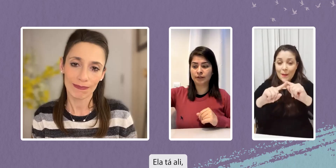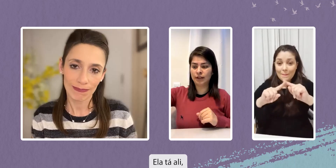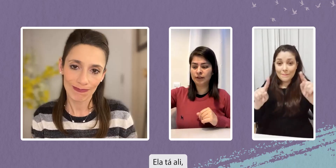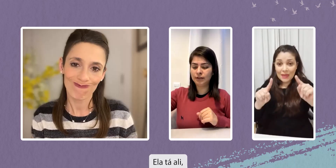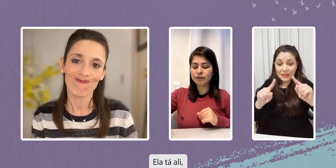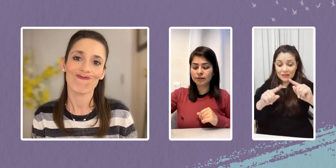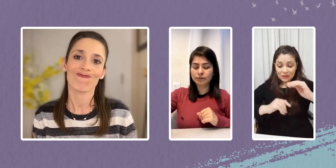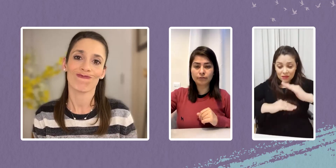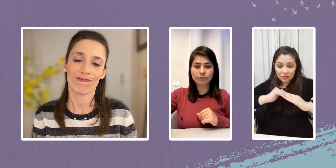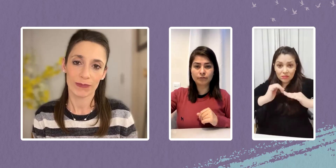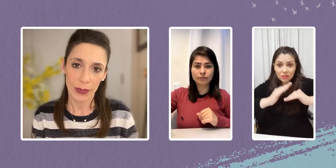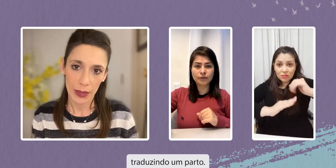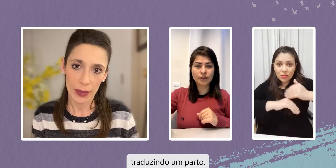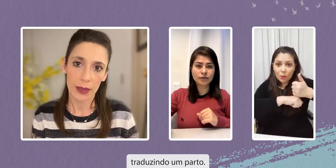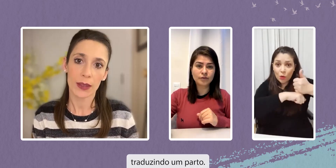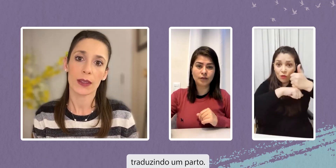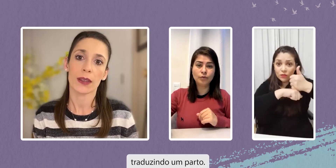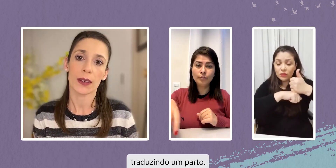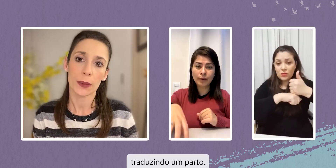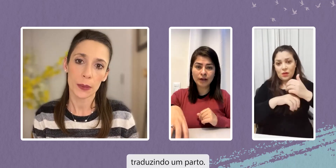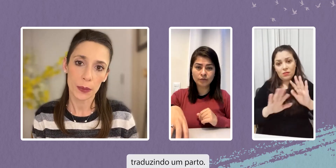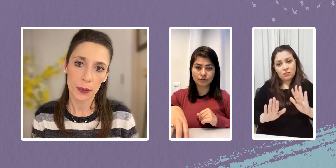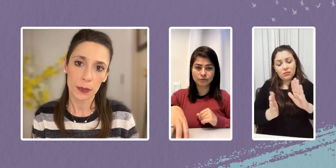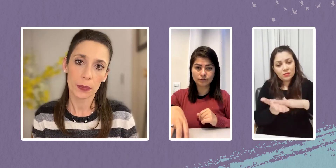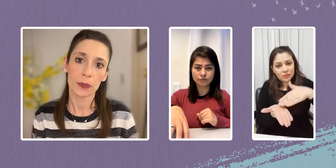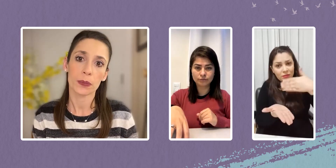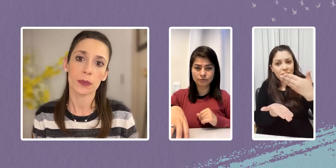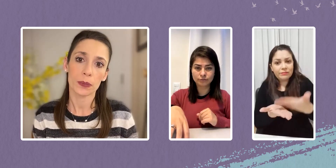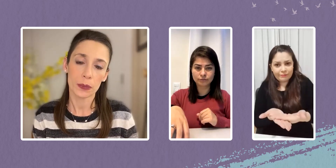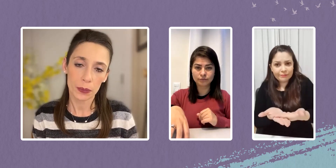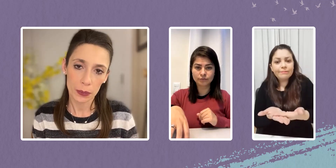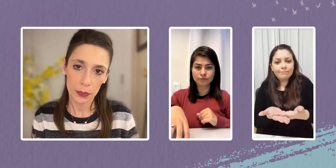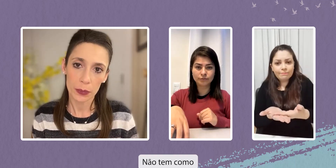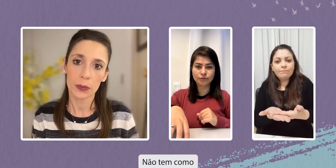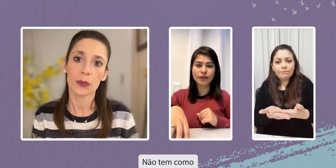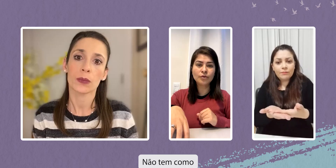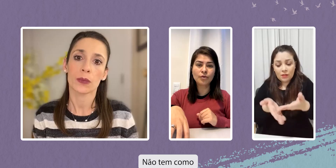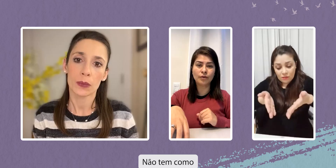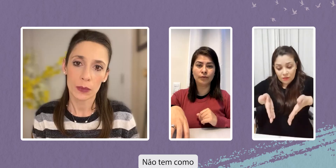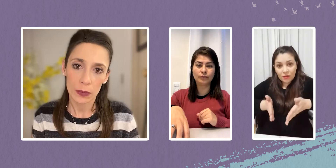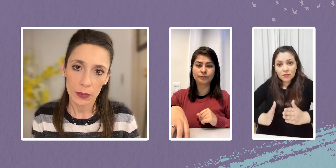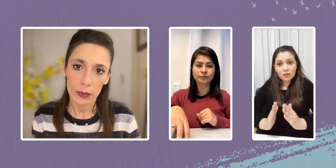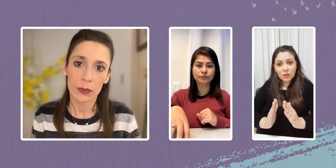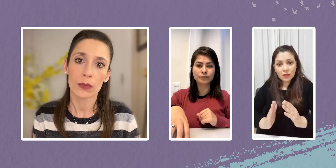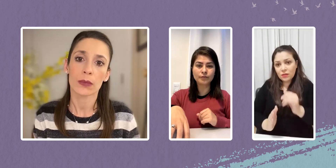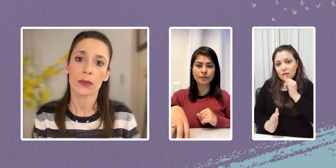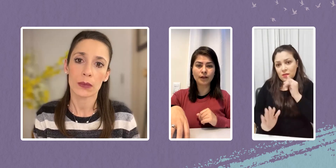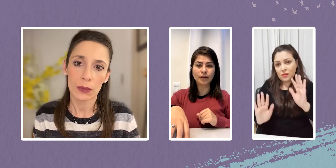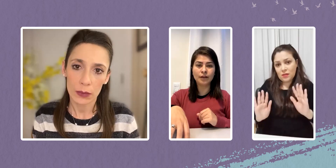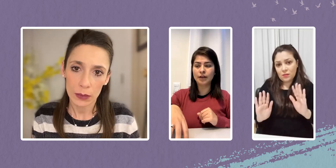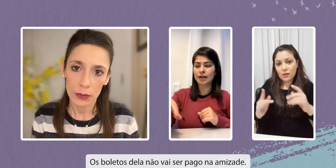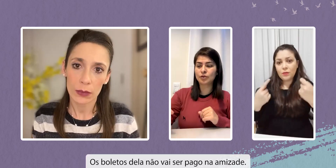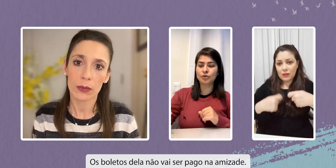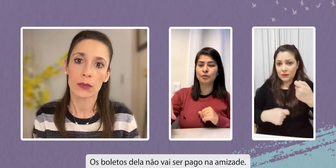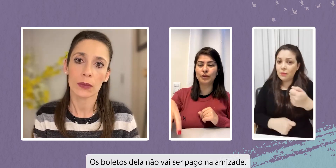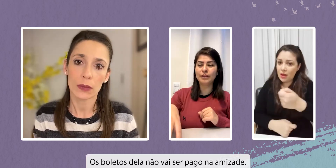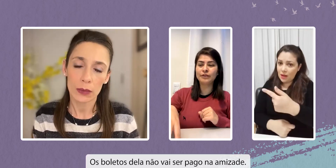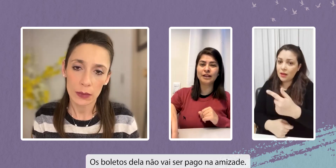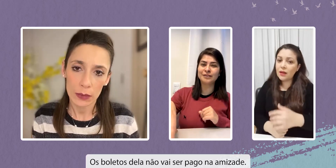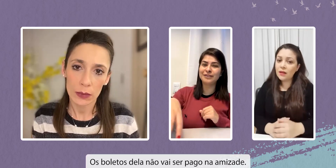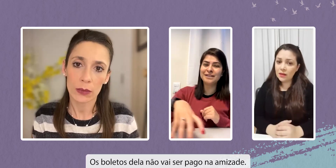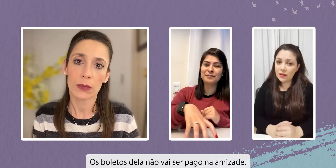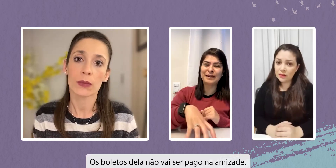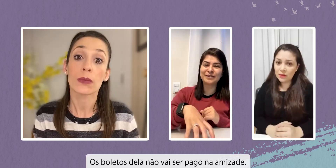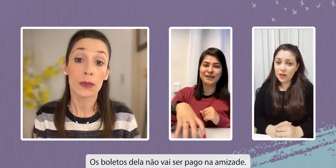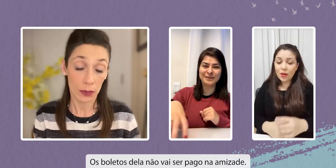profissionalismo. Ela tá ali traduzindo um parto. Não tem como. Os boletos